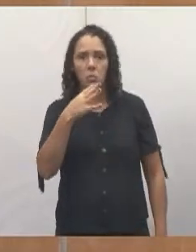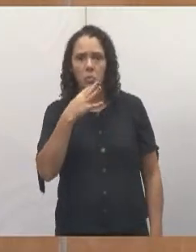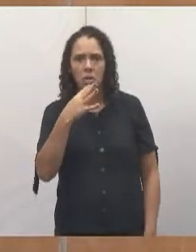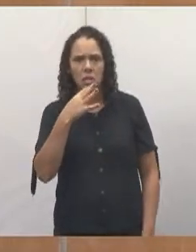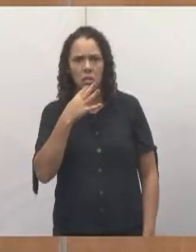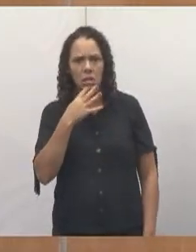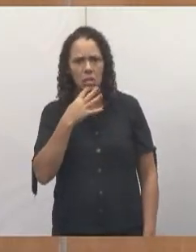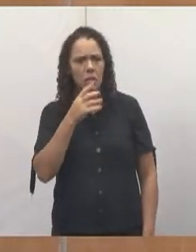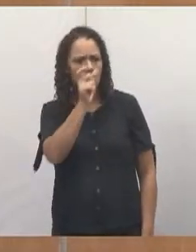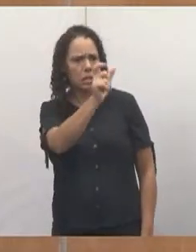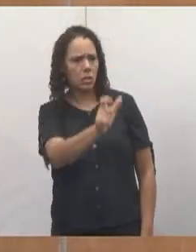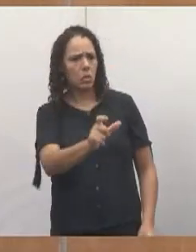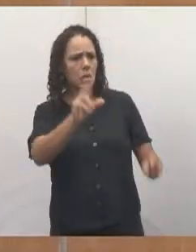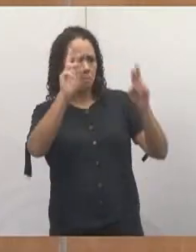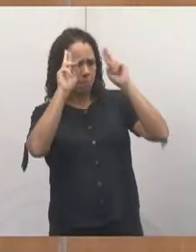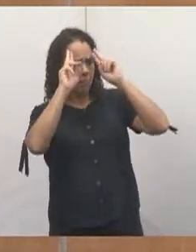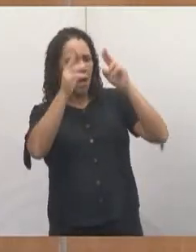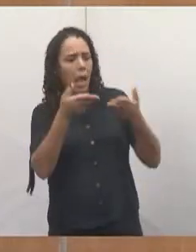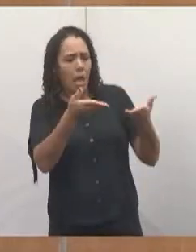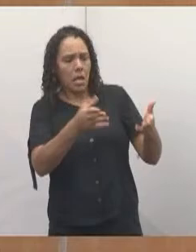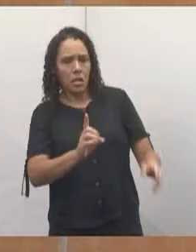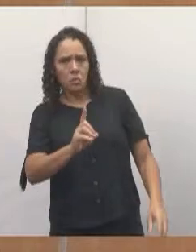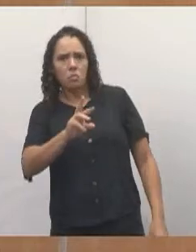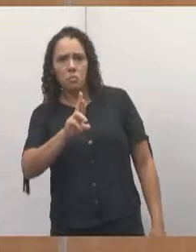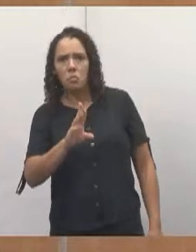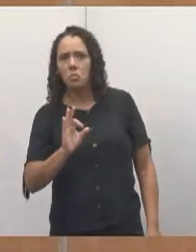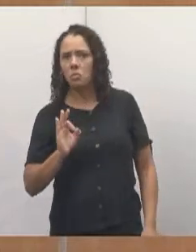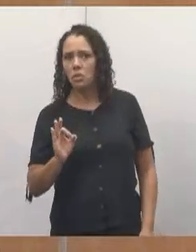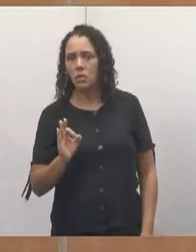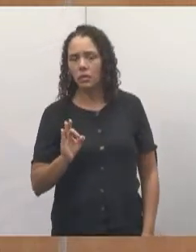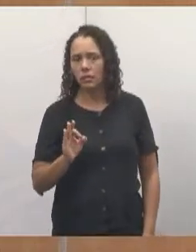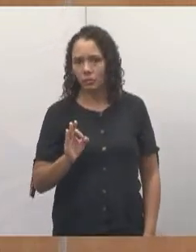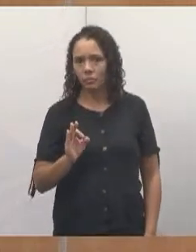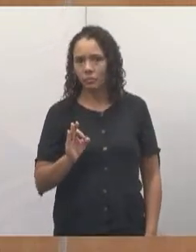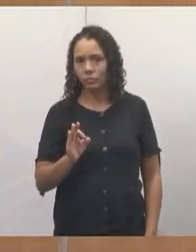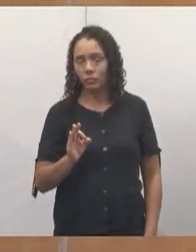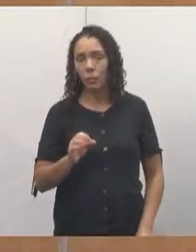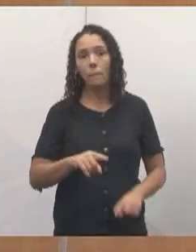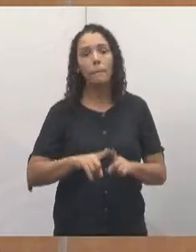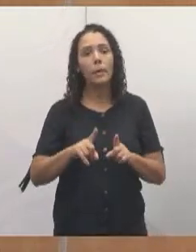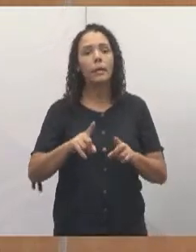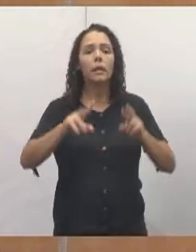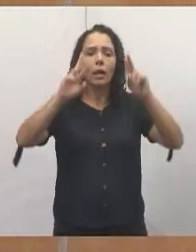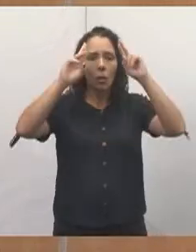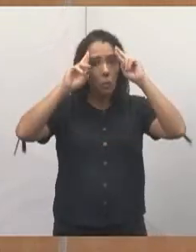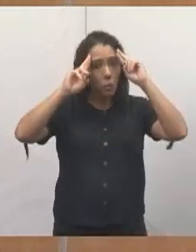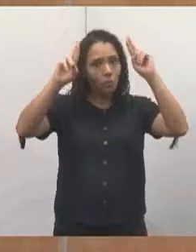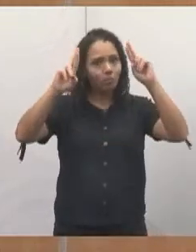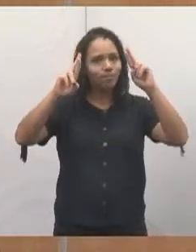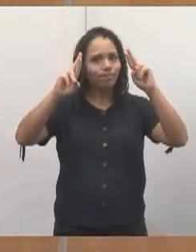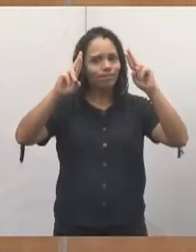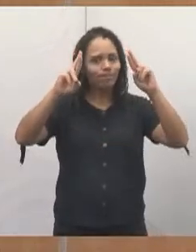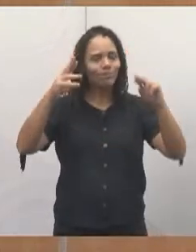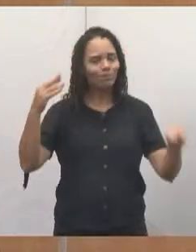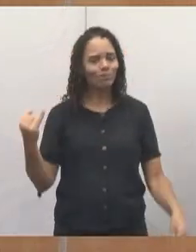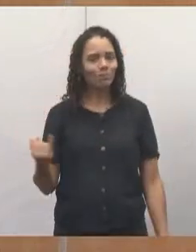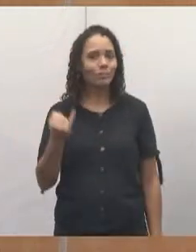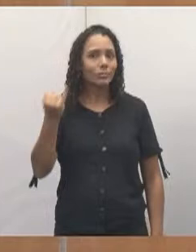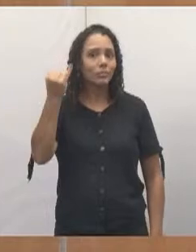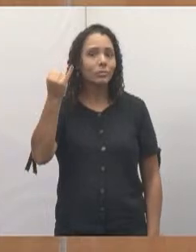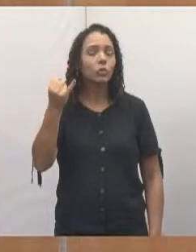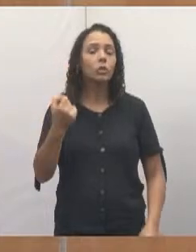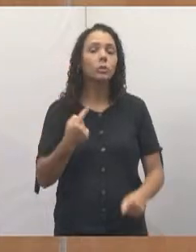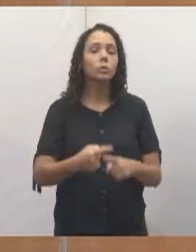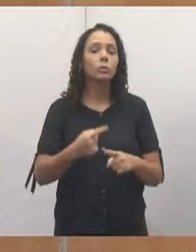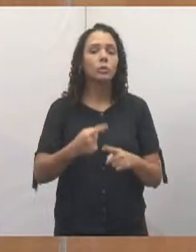de tal, aquela coisa toda. Não sobrepondo às outras pessoas, mas o respeito. Por quê? As